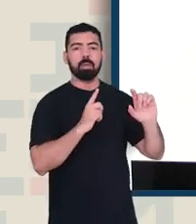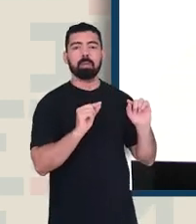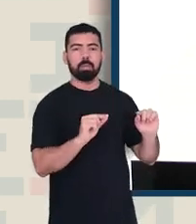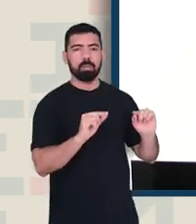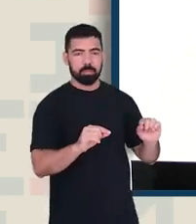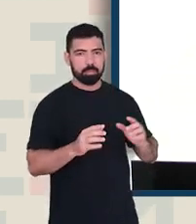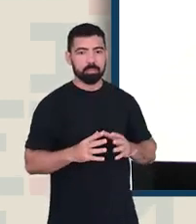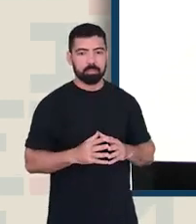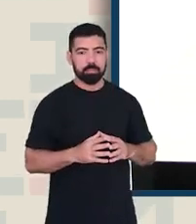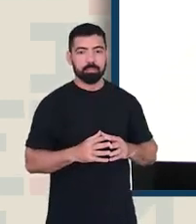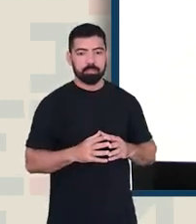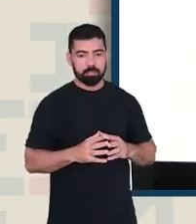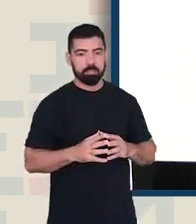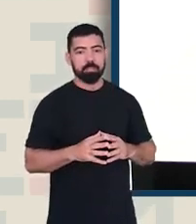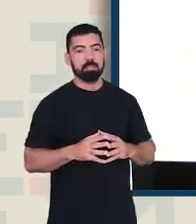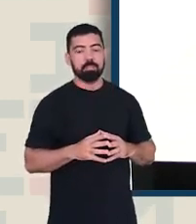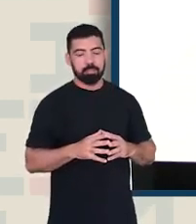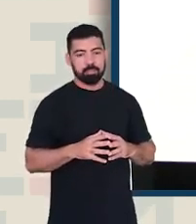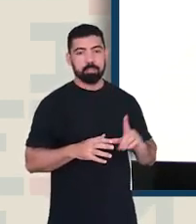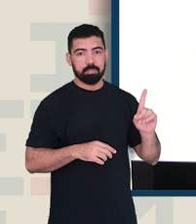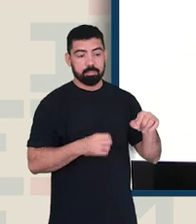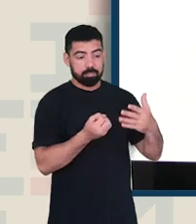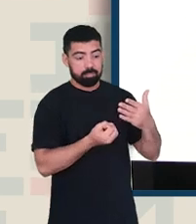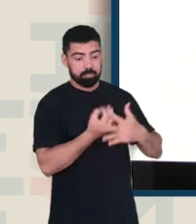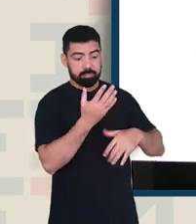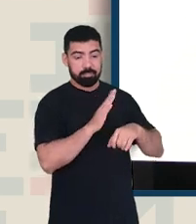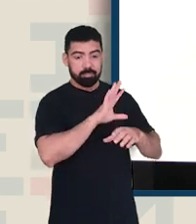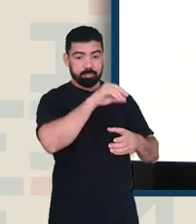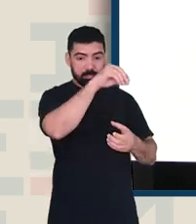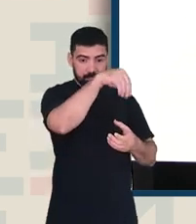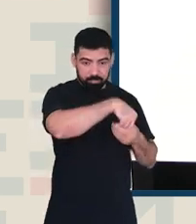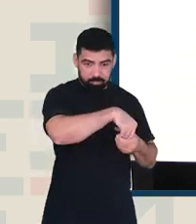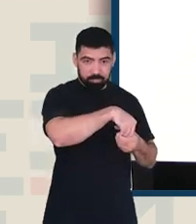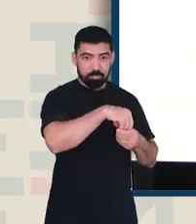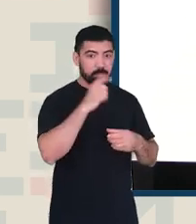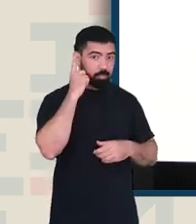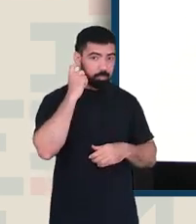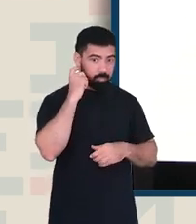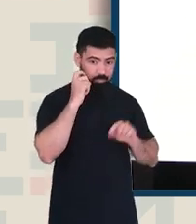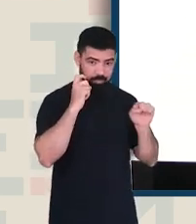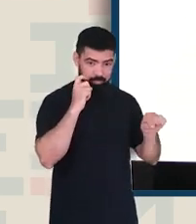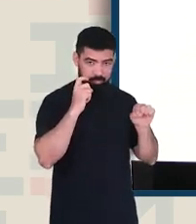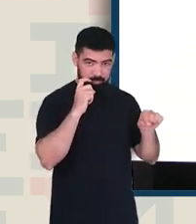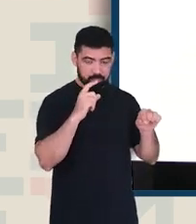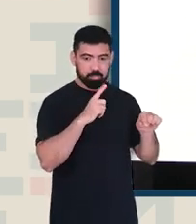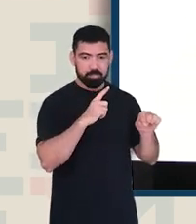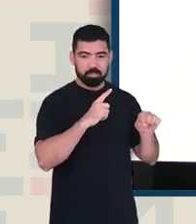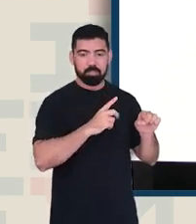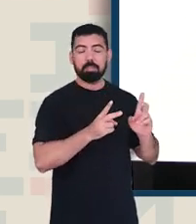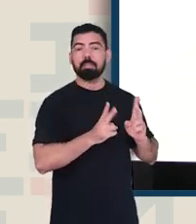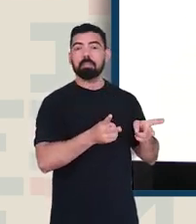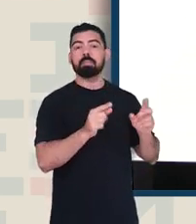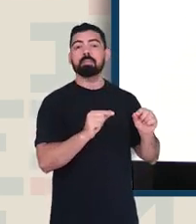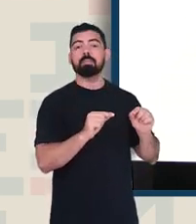é a construção interna desse som é